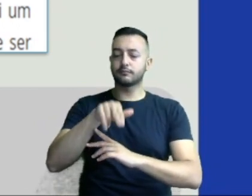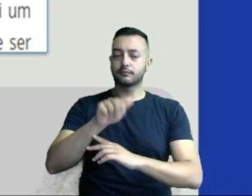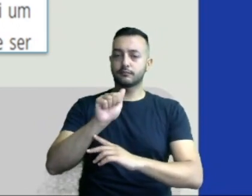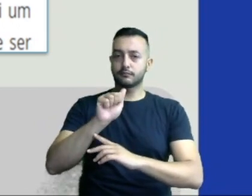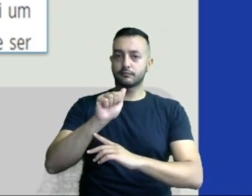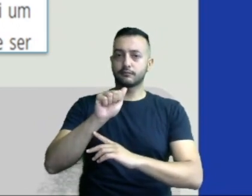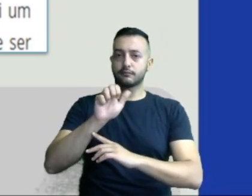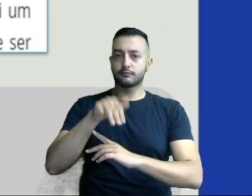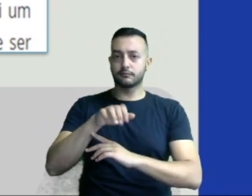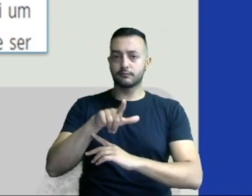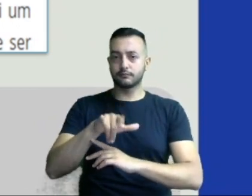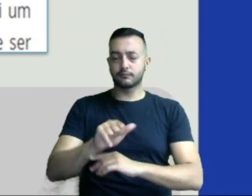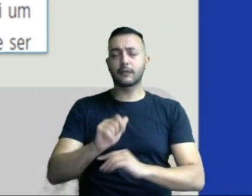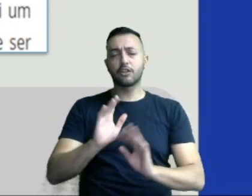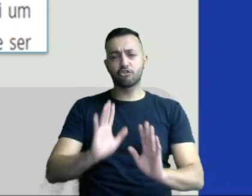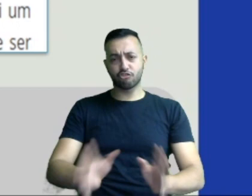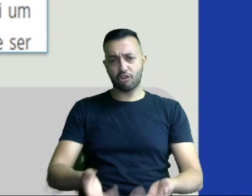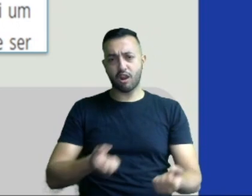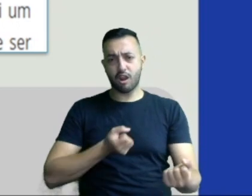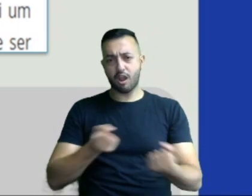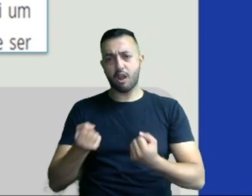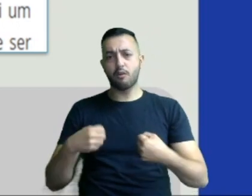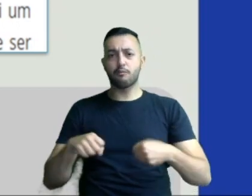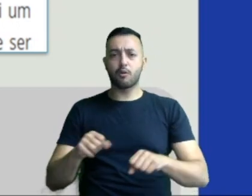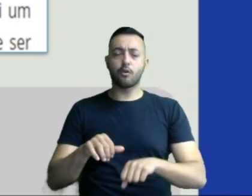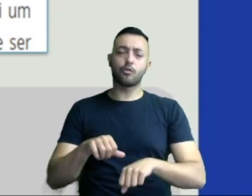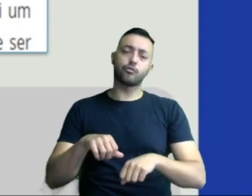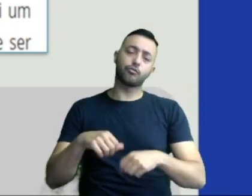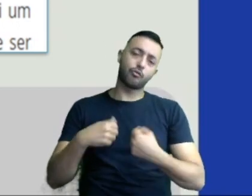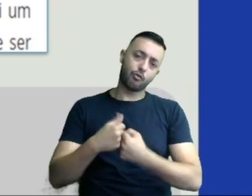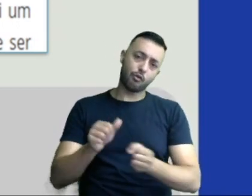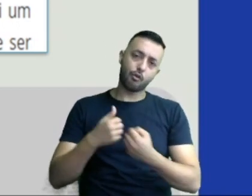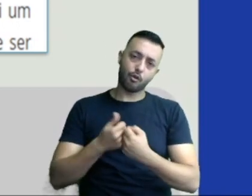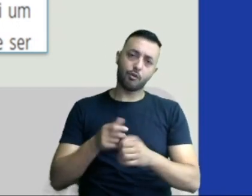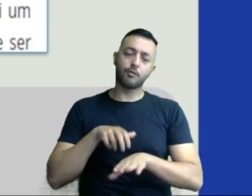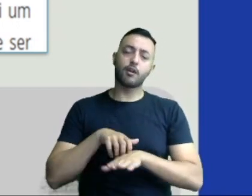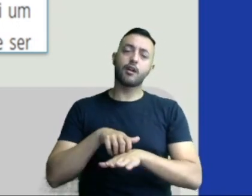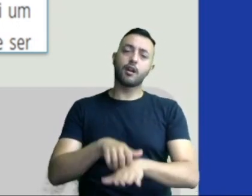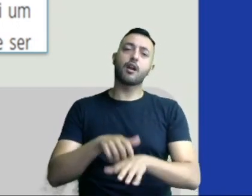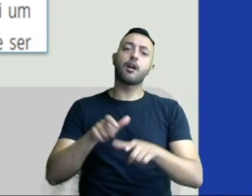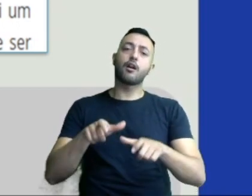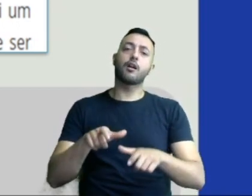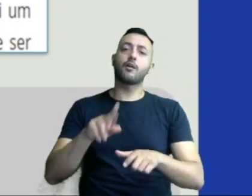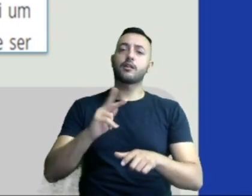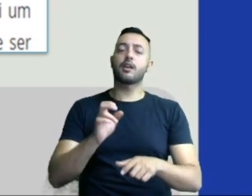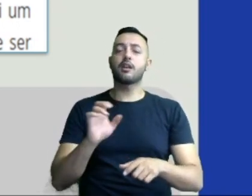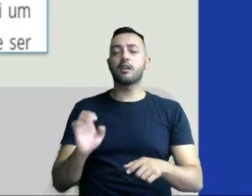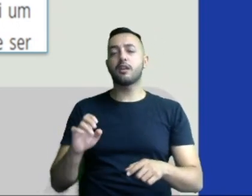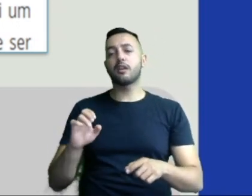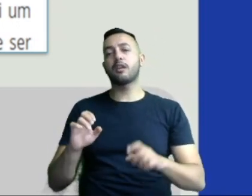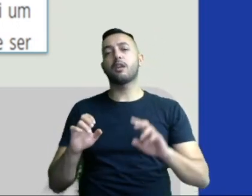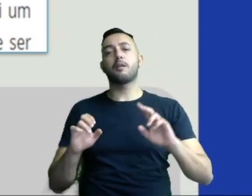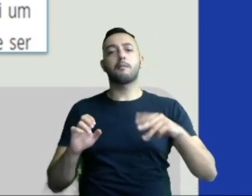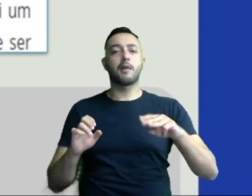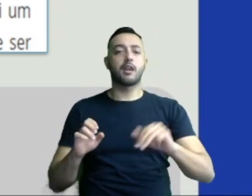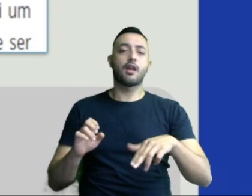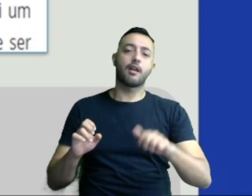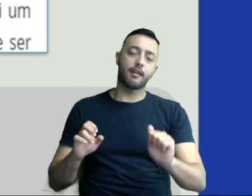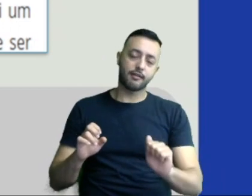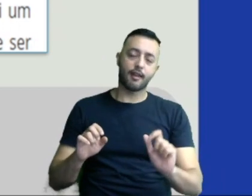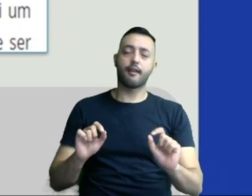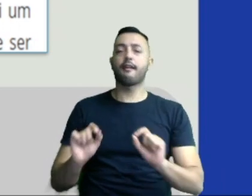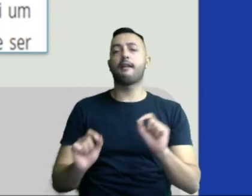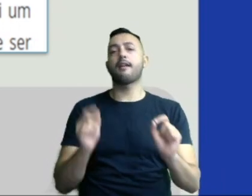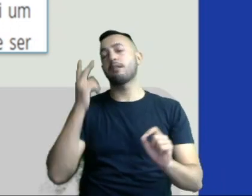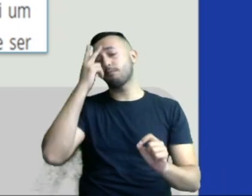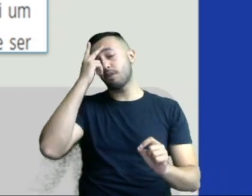a cidade de carro, moto, de ônibus, através de Henrique Holanda? Mas quem é a tal Mariana? Quem é Henrique é este? Para o leitor